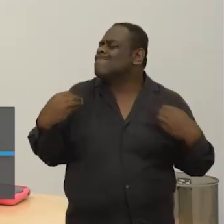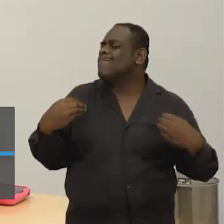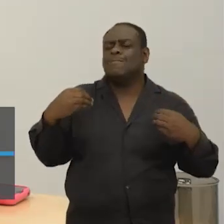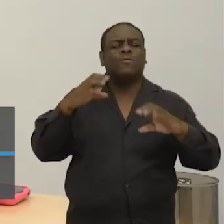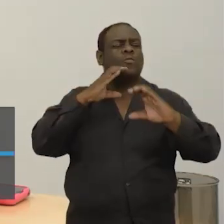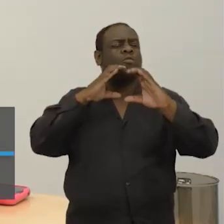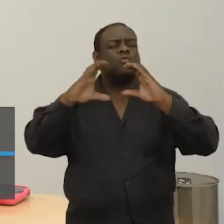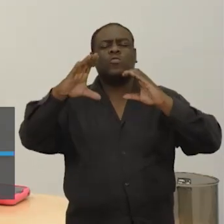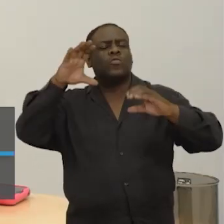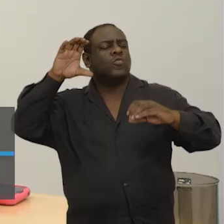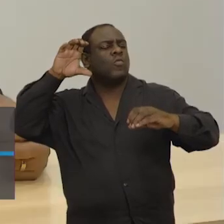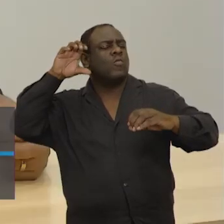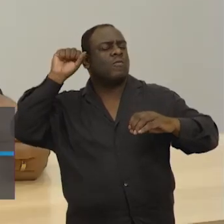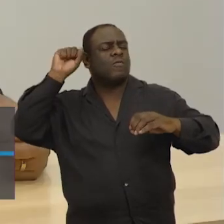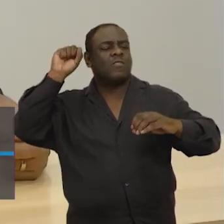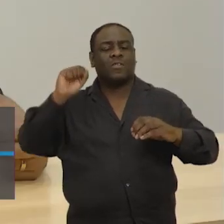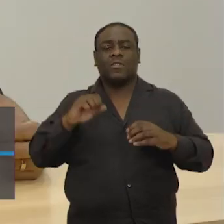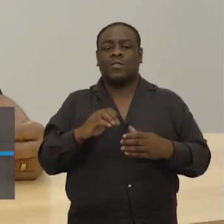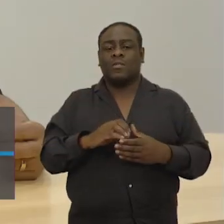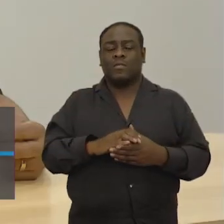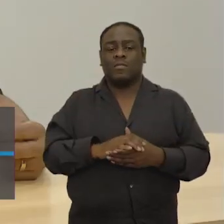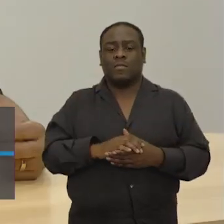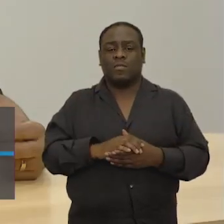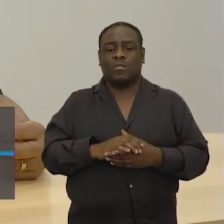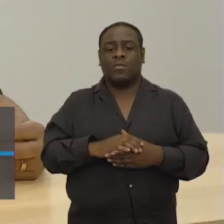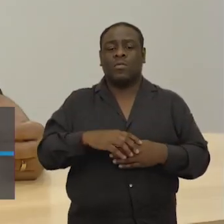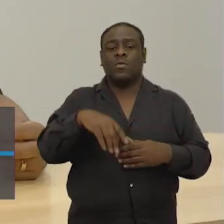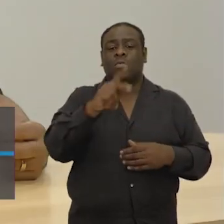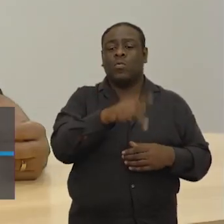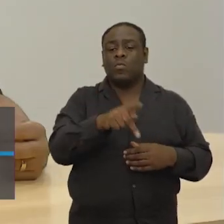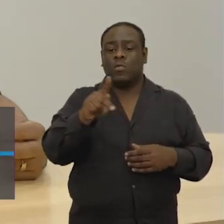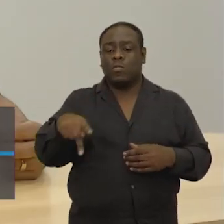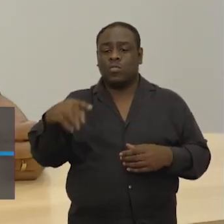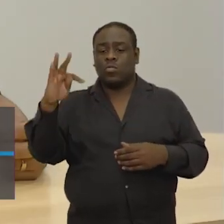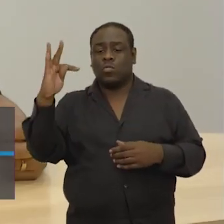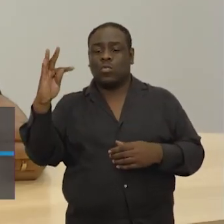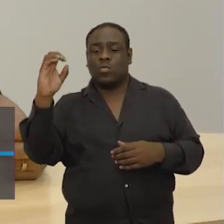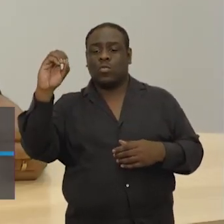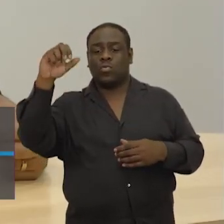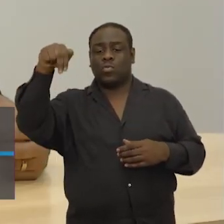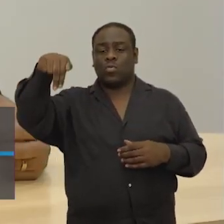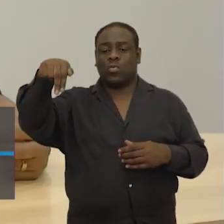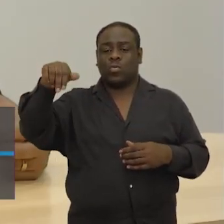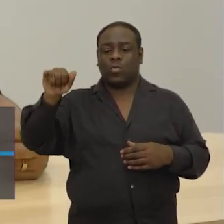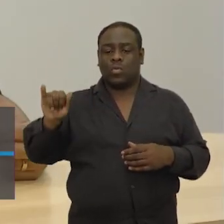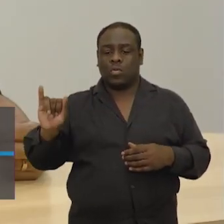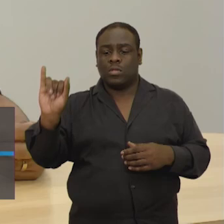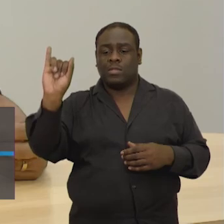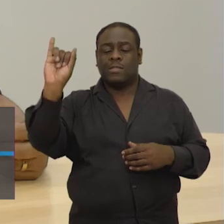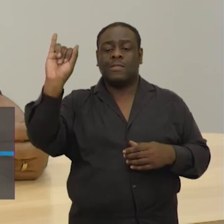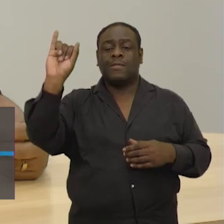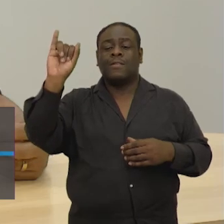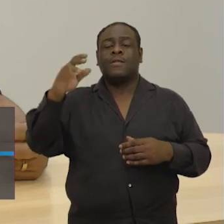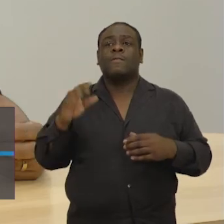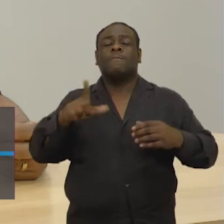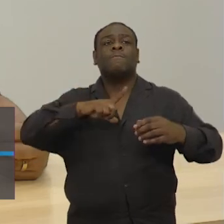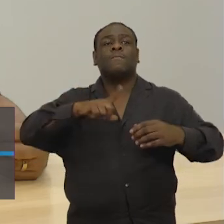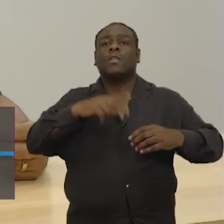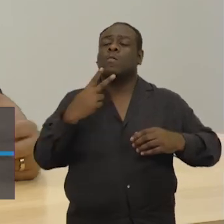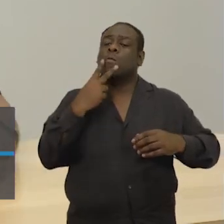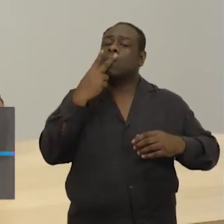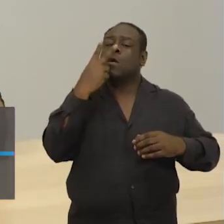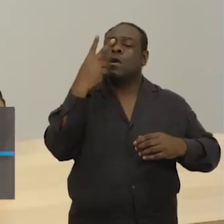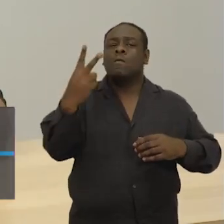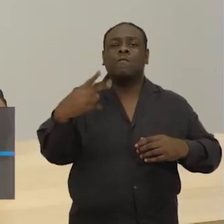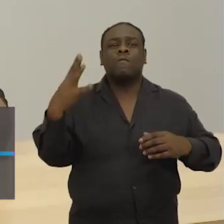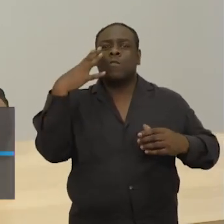ouvir. Então é isso. O professor Tony realmente tem uma voz aveludada, né? É um professor que trabalhou a